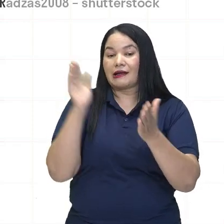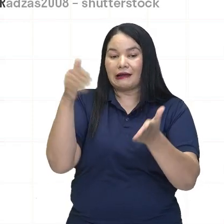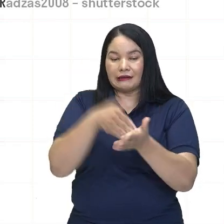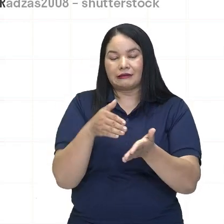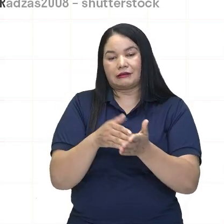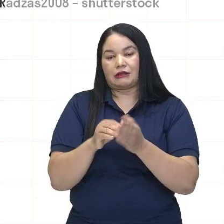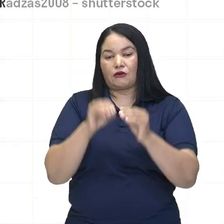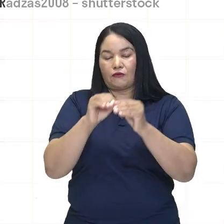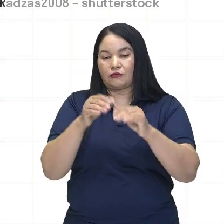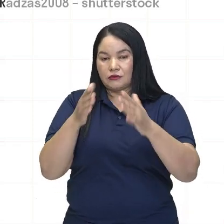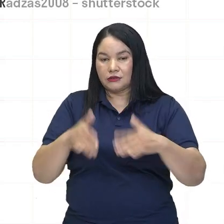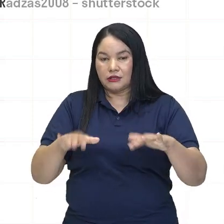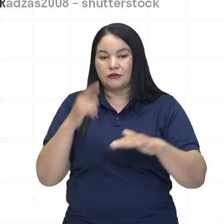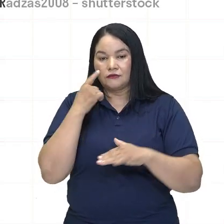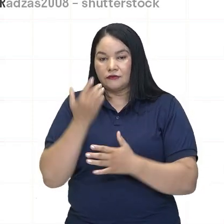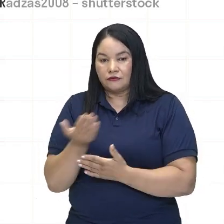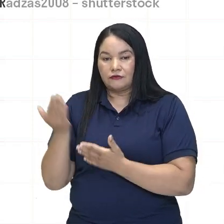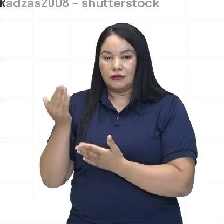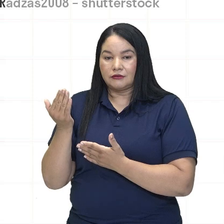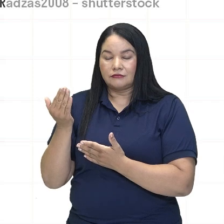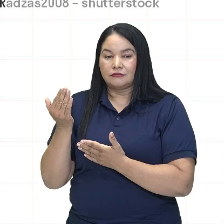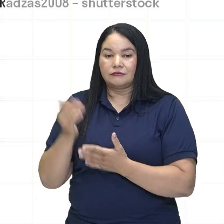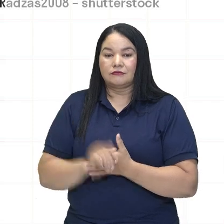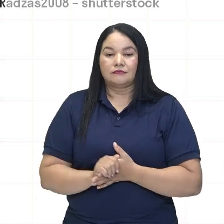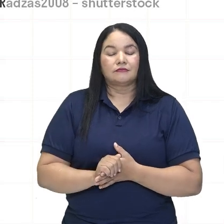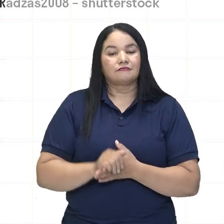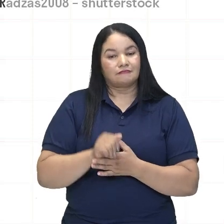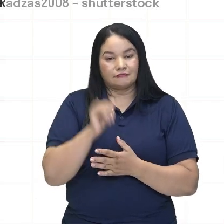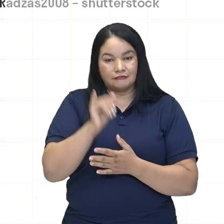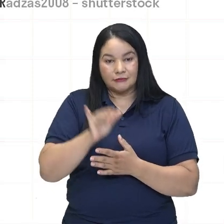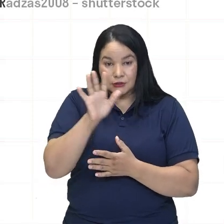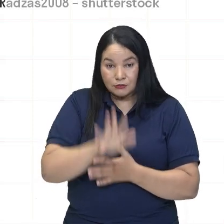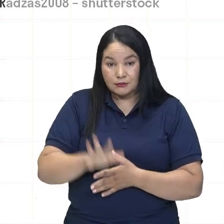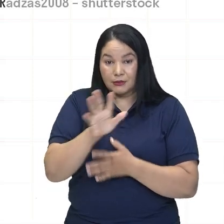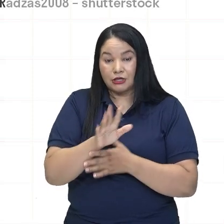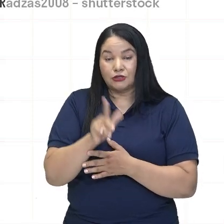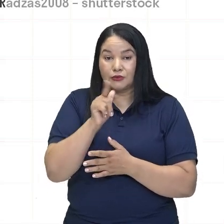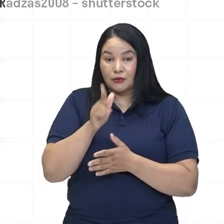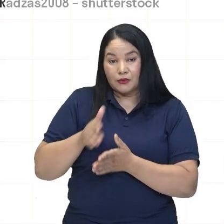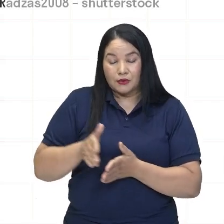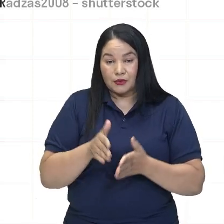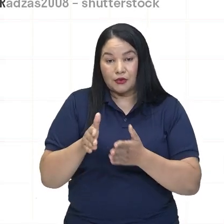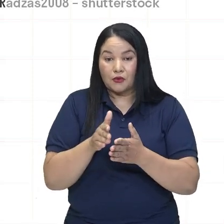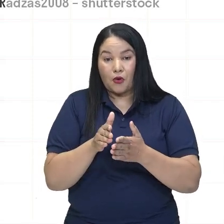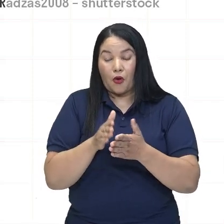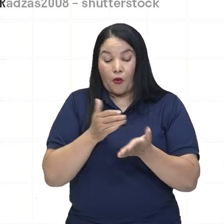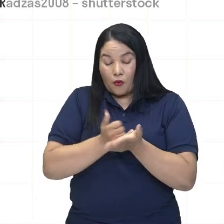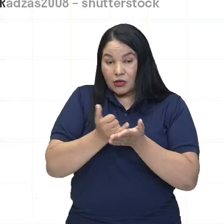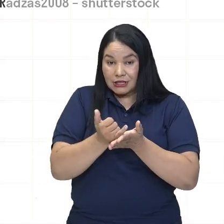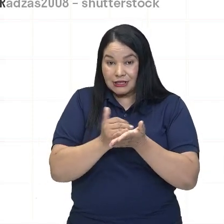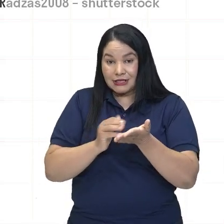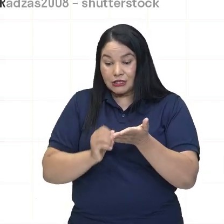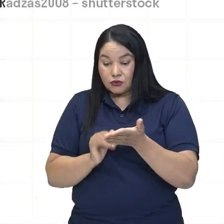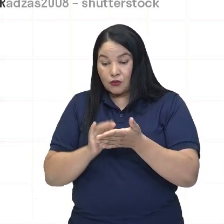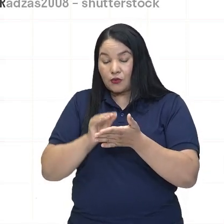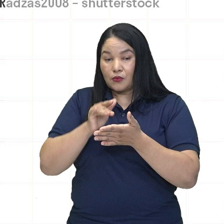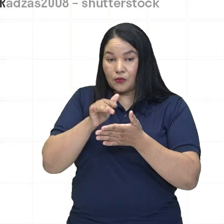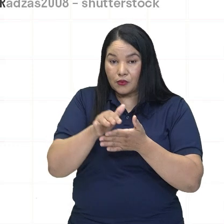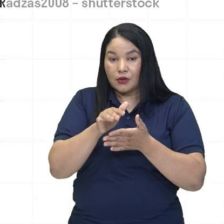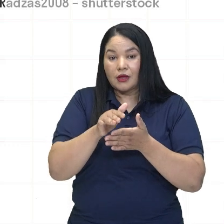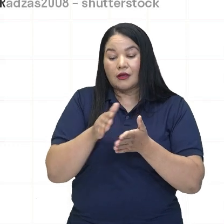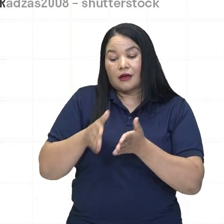exemplo, né? Nessa forma, nessa imagem aí, o rio ali com a sua nascente, na parte mais elevada